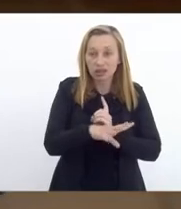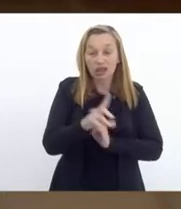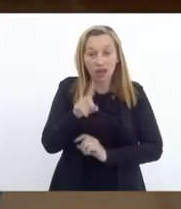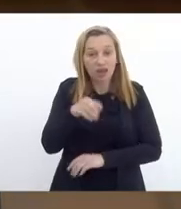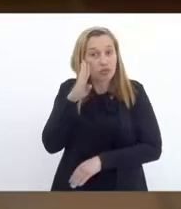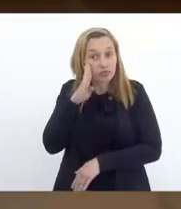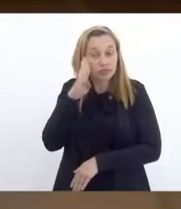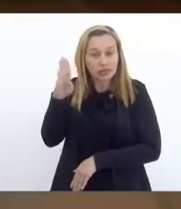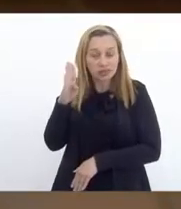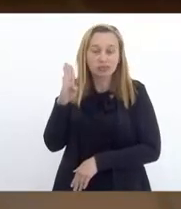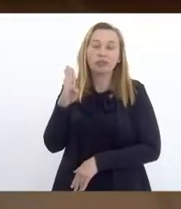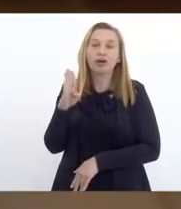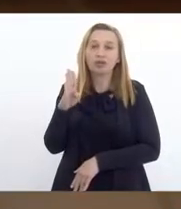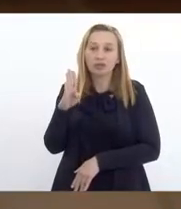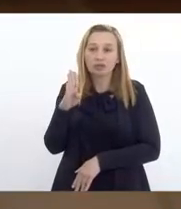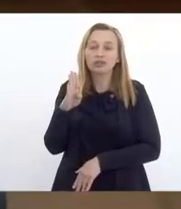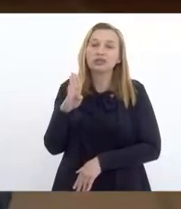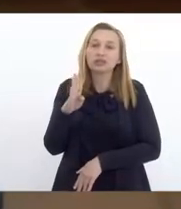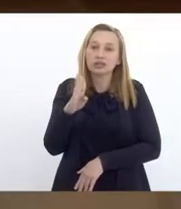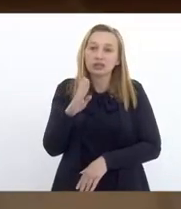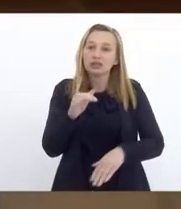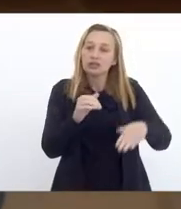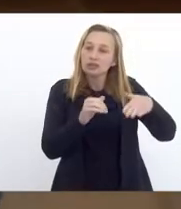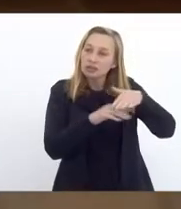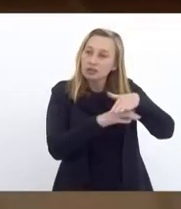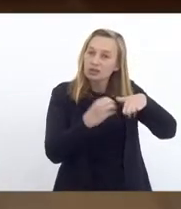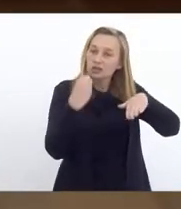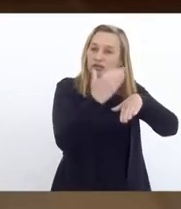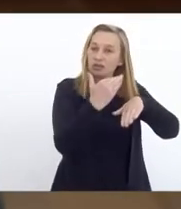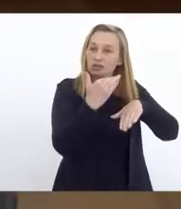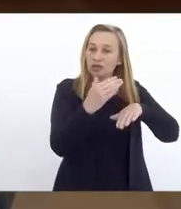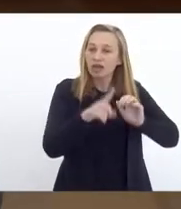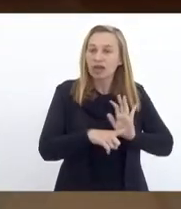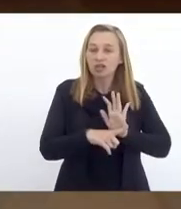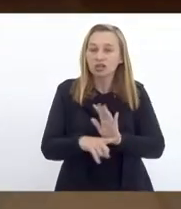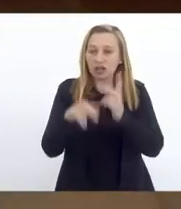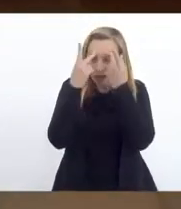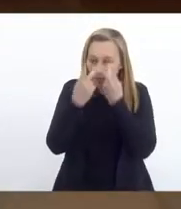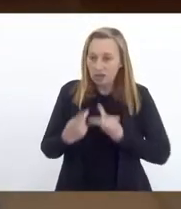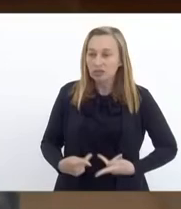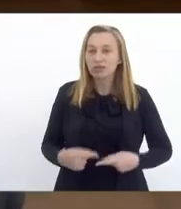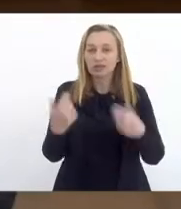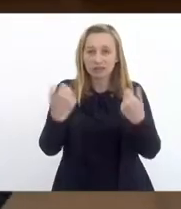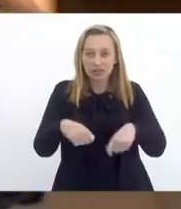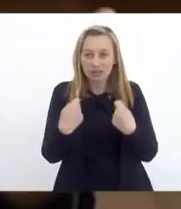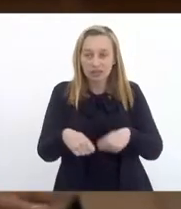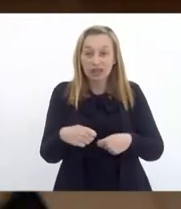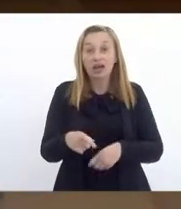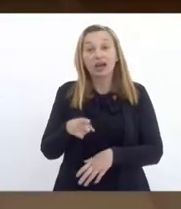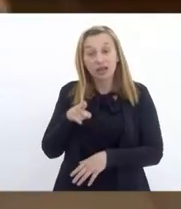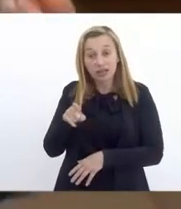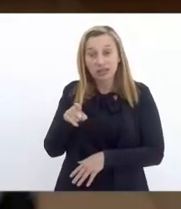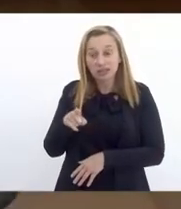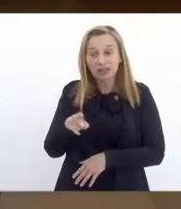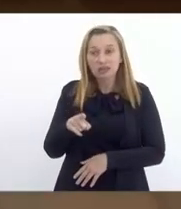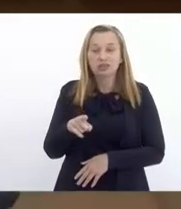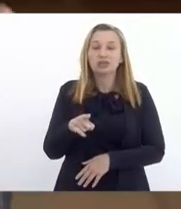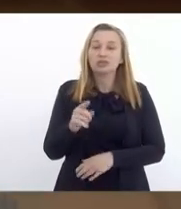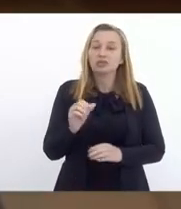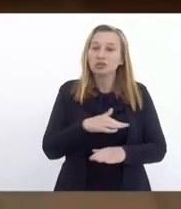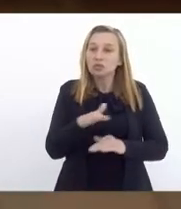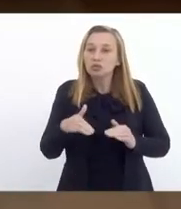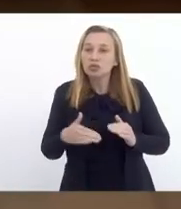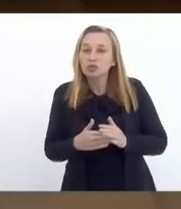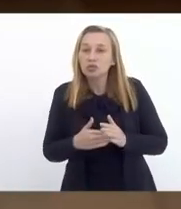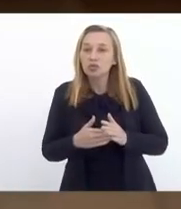o princípio máximo do fundo, é atender o ser humano e as suas necessidades. A partir daí, a gente tem todas as